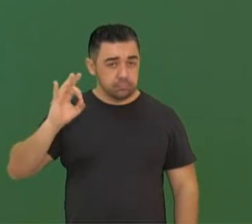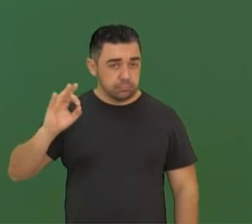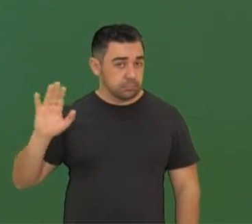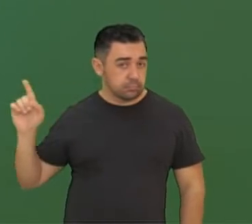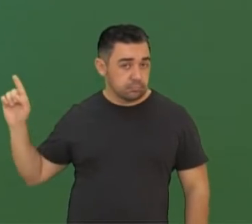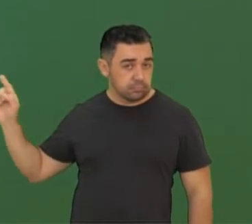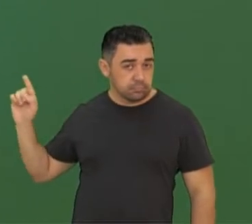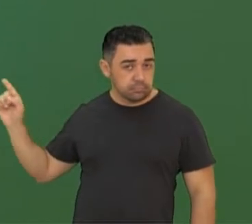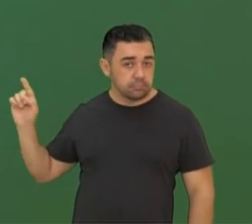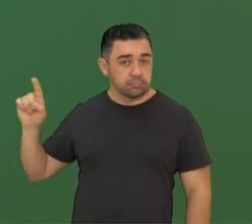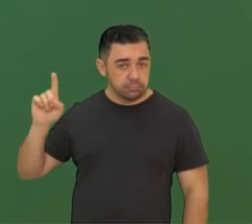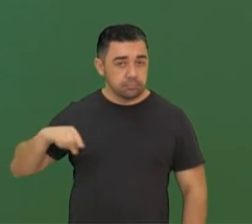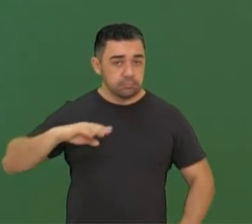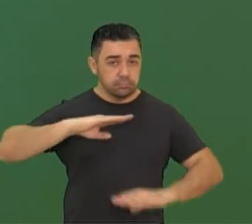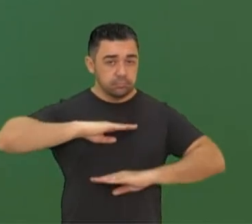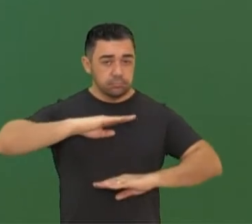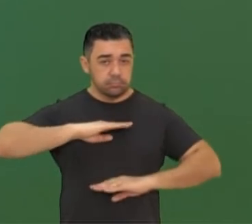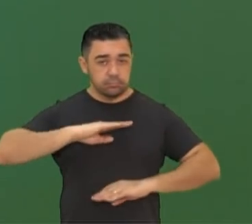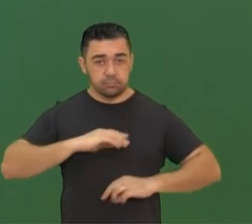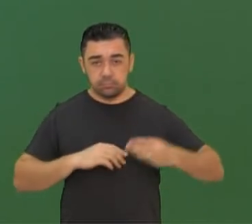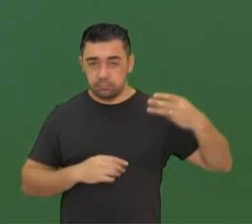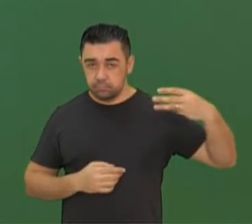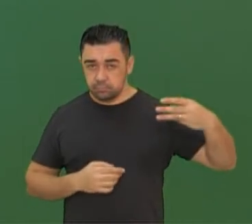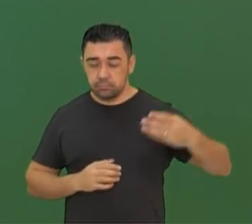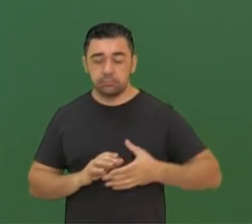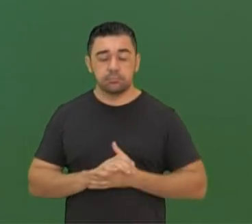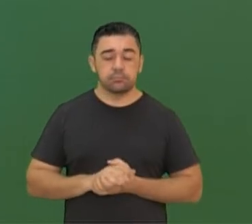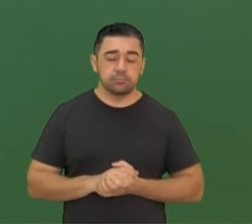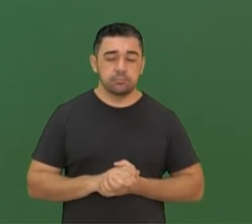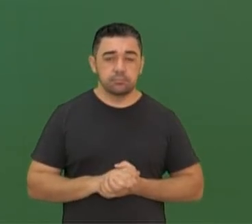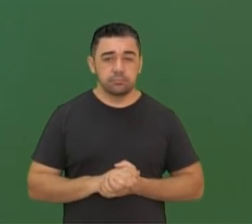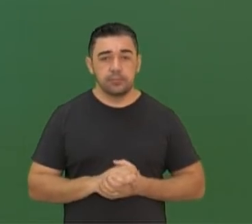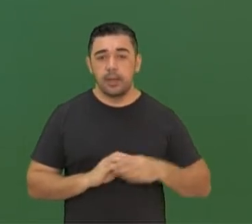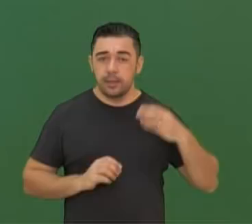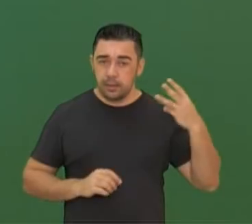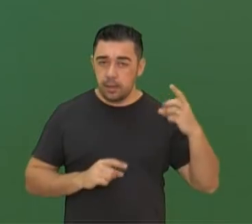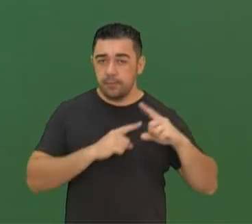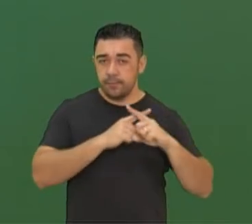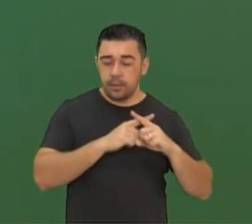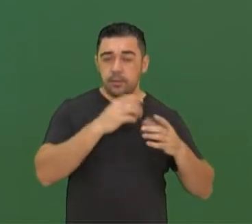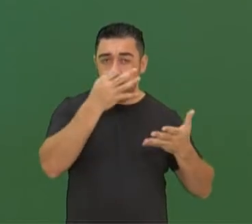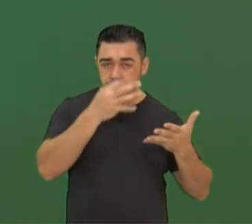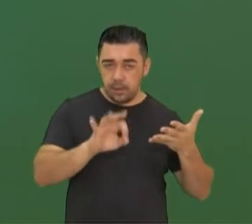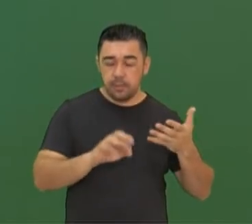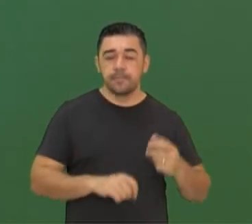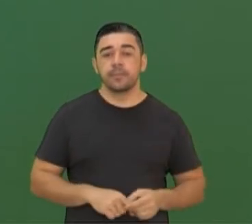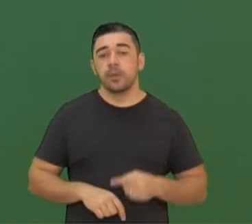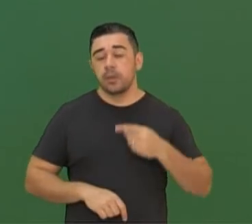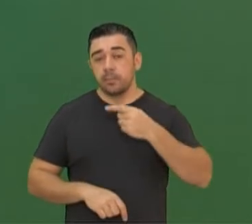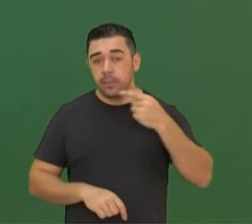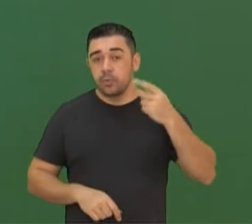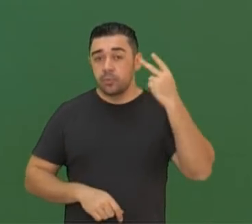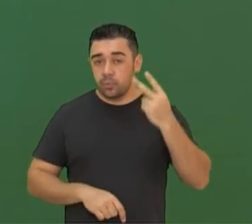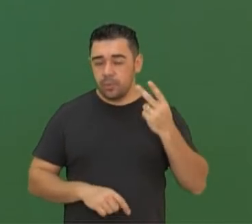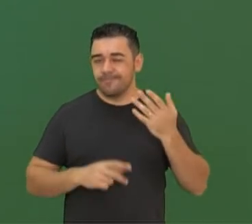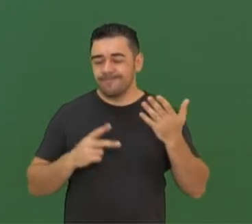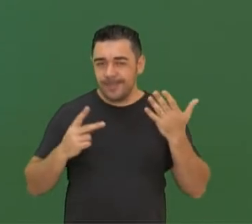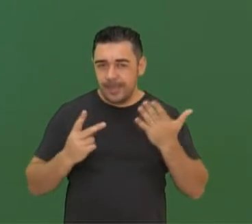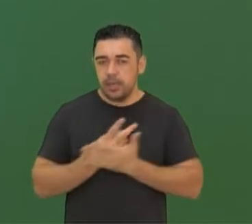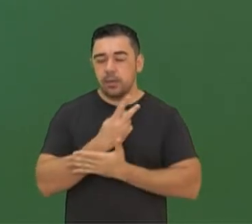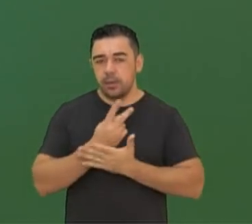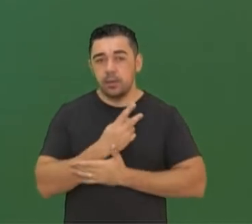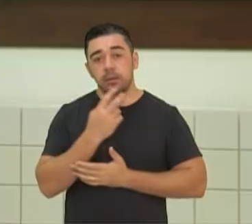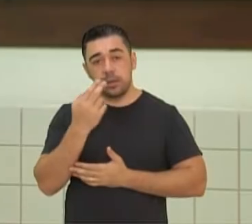a situação que eu coloquei ali para você. 3 vezes o número de acertos, menos 2 vezes o número de erros, igual a